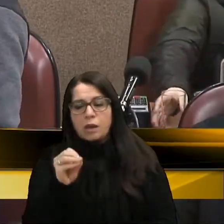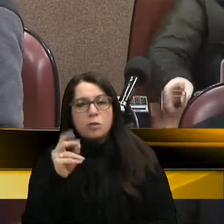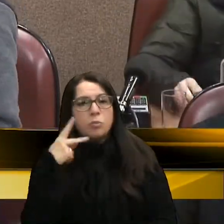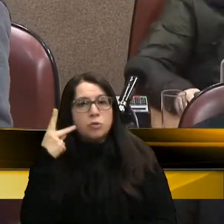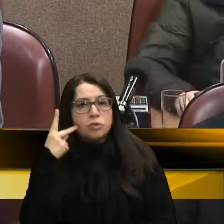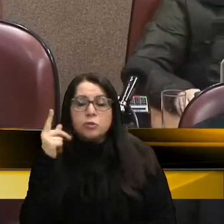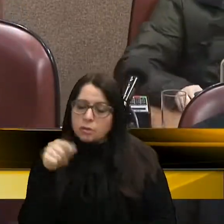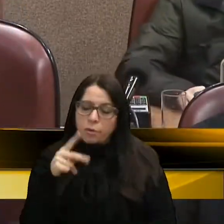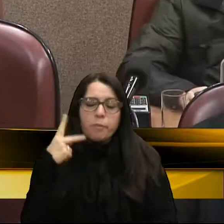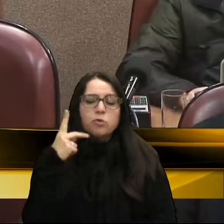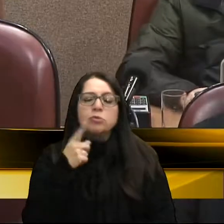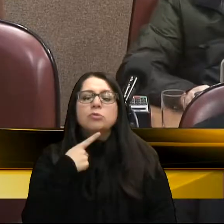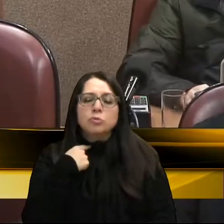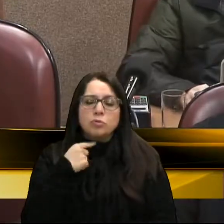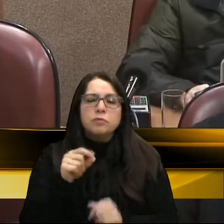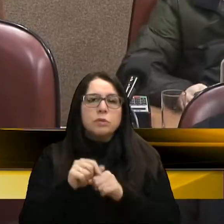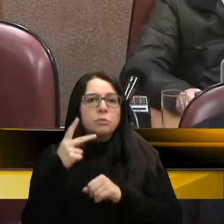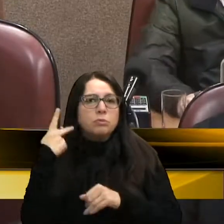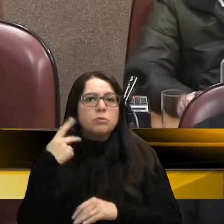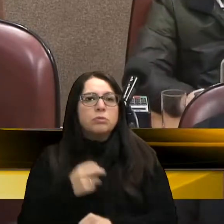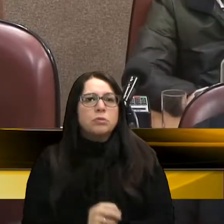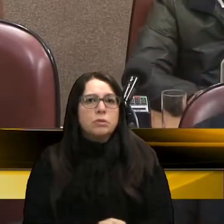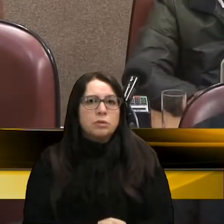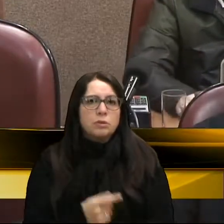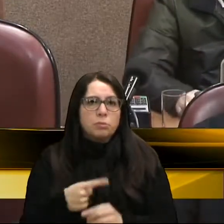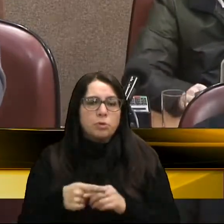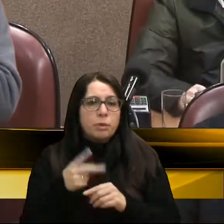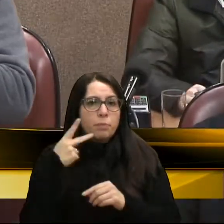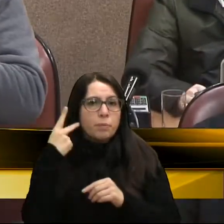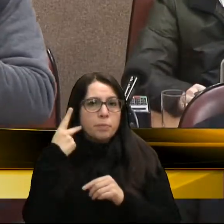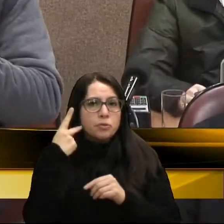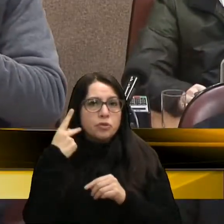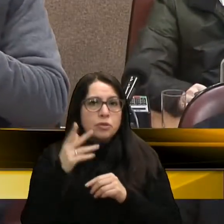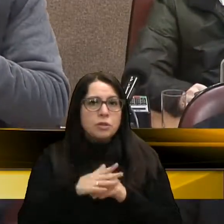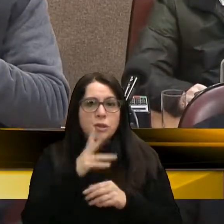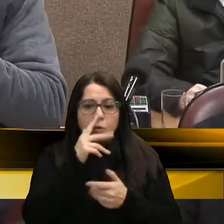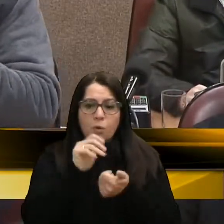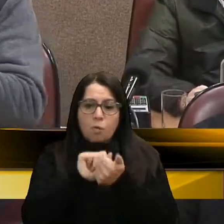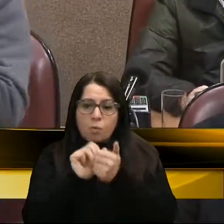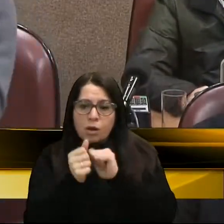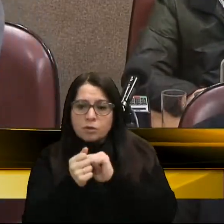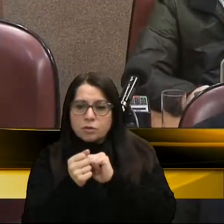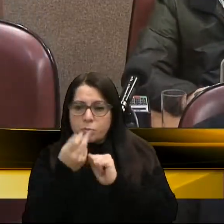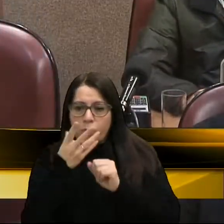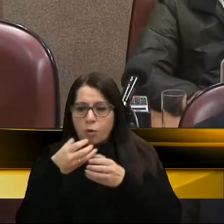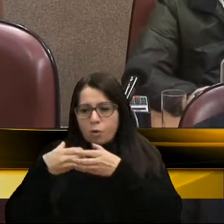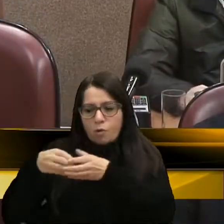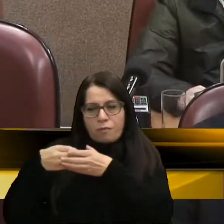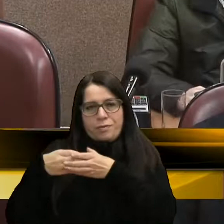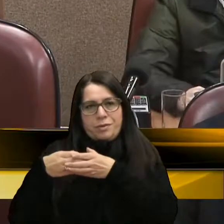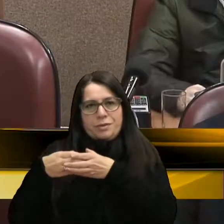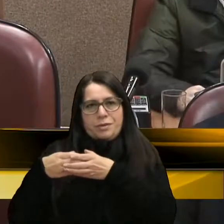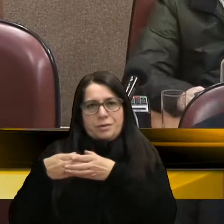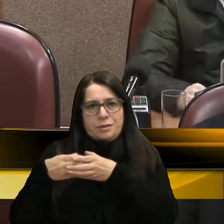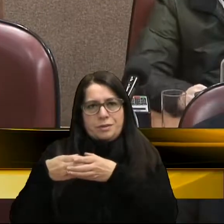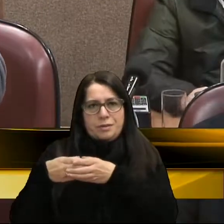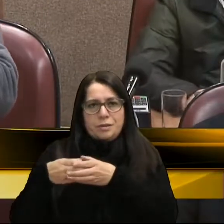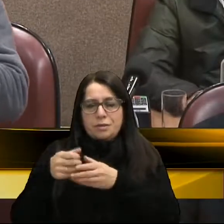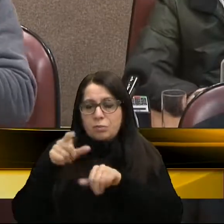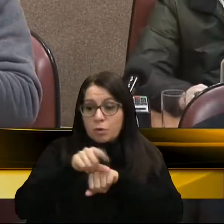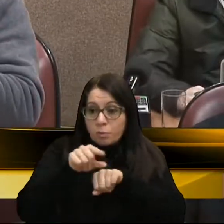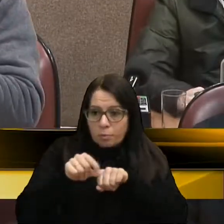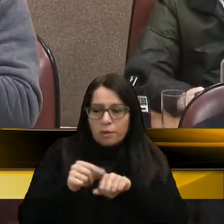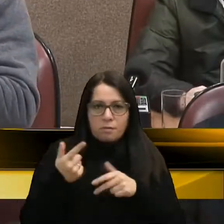eu sou político e gosto de fazer política. Porque a política é a arte da boa convivência. A política é a arte do